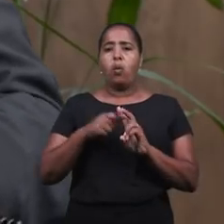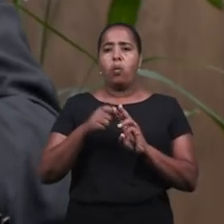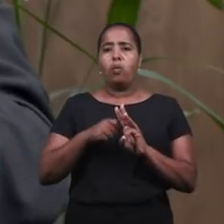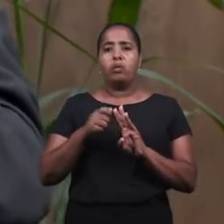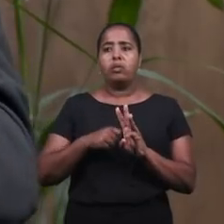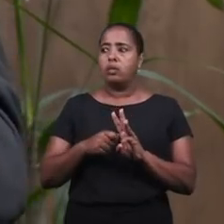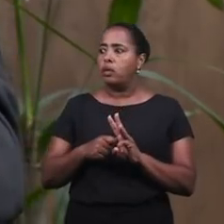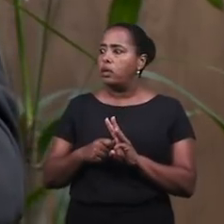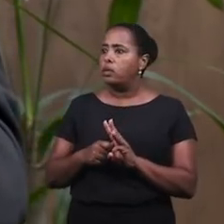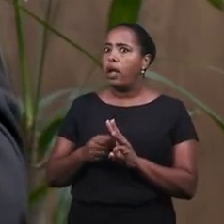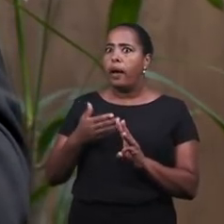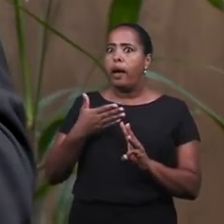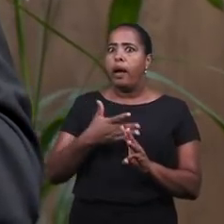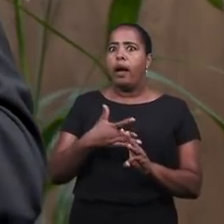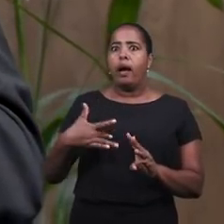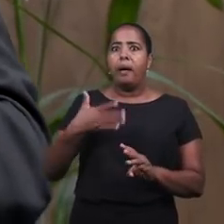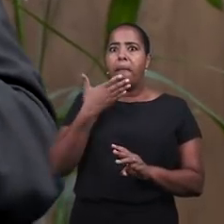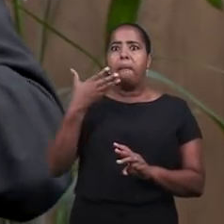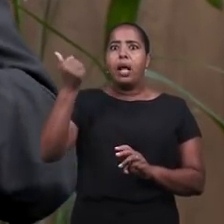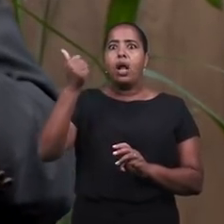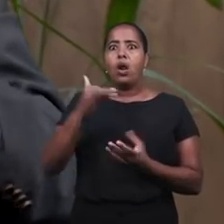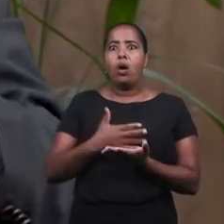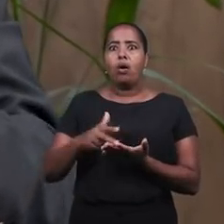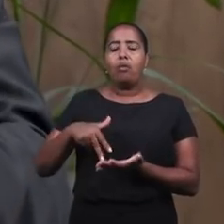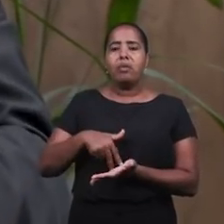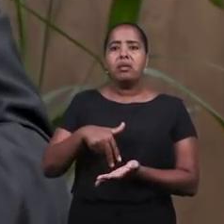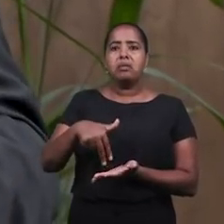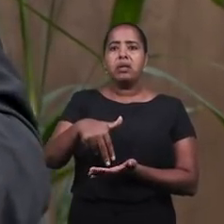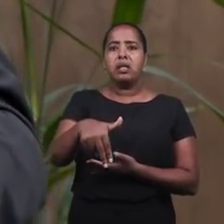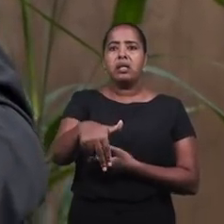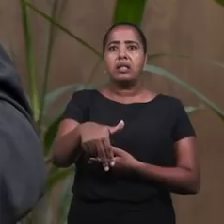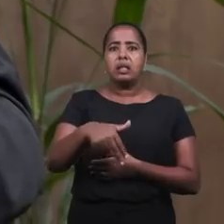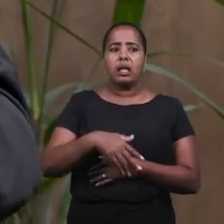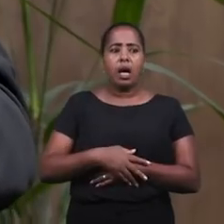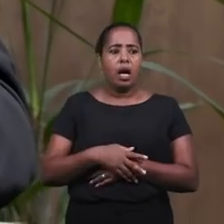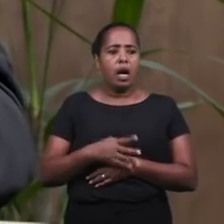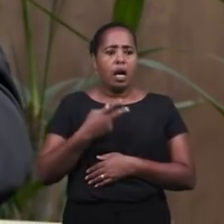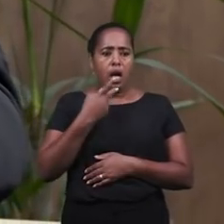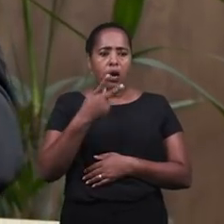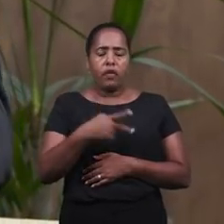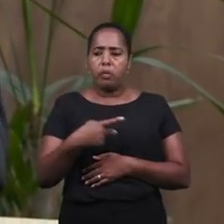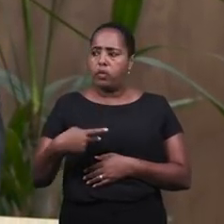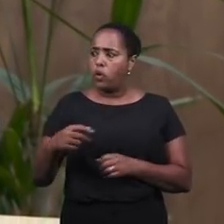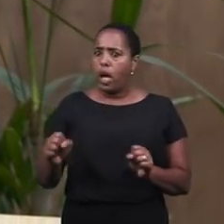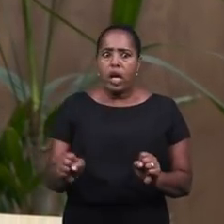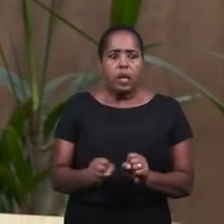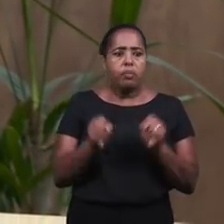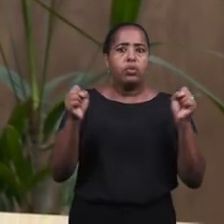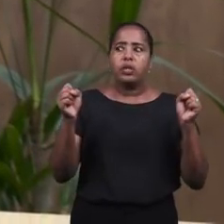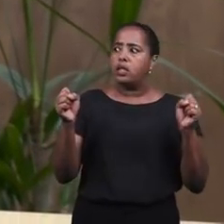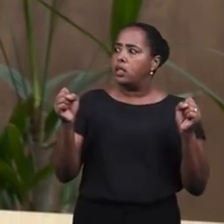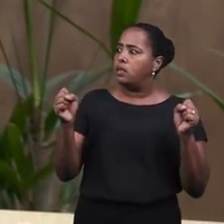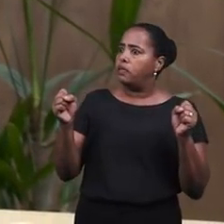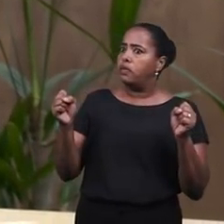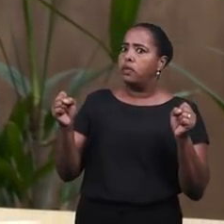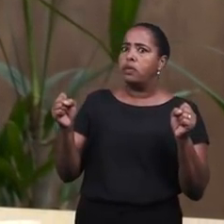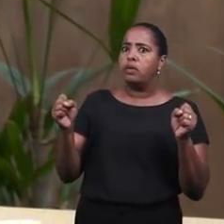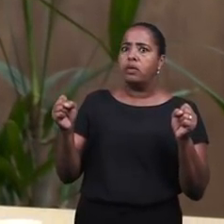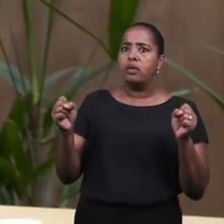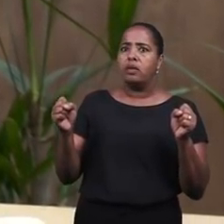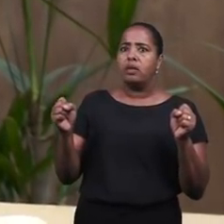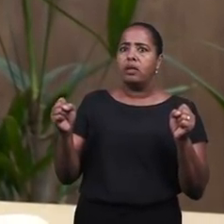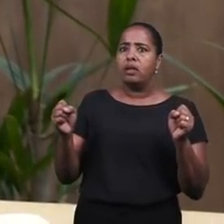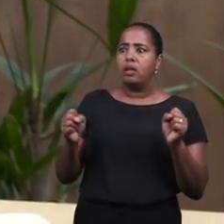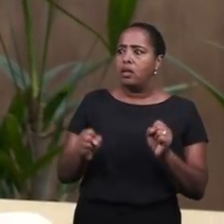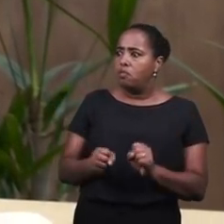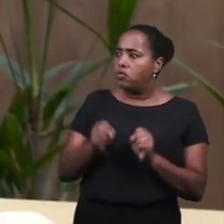Passou 1 mês, 2, ela se recuperou e começou a andar, eu digo, misericórdia, eu falei pro meu professor, é impossível, Amadeu,